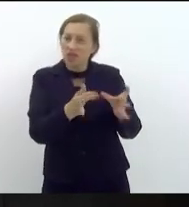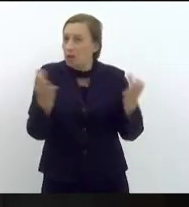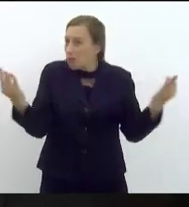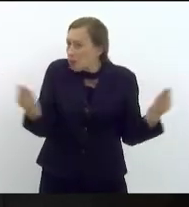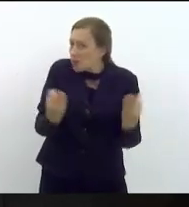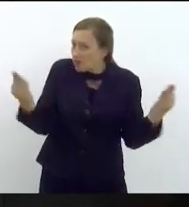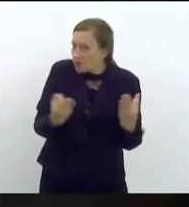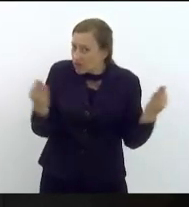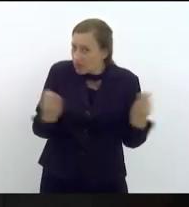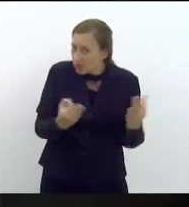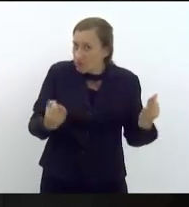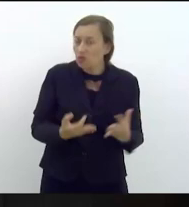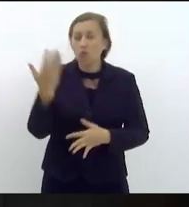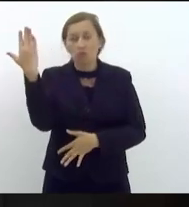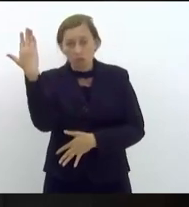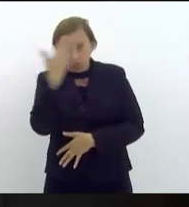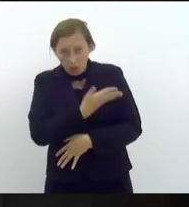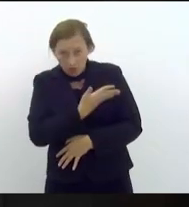comprovado